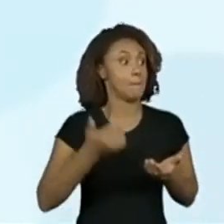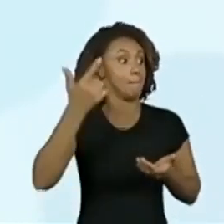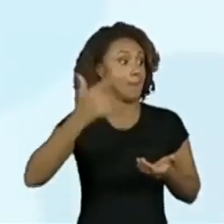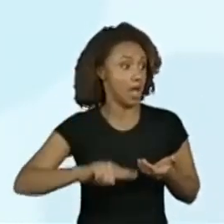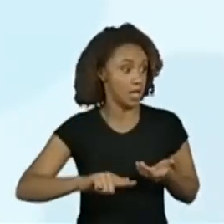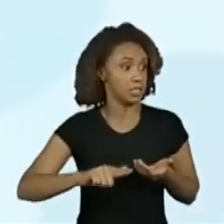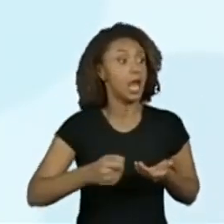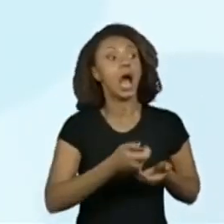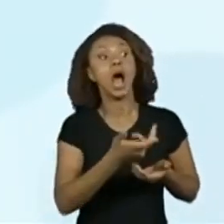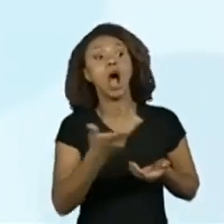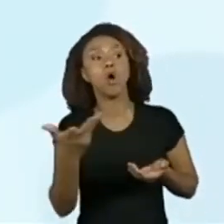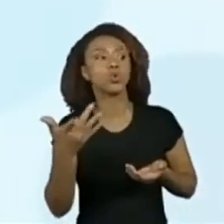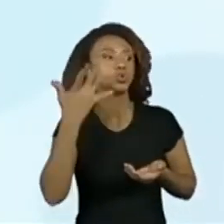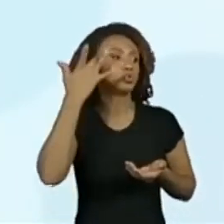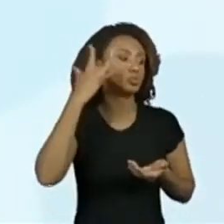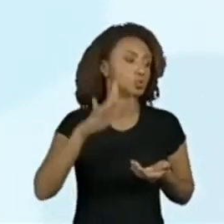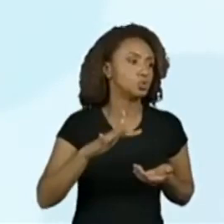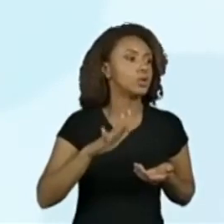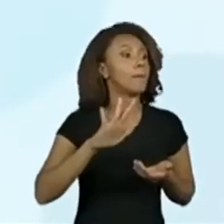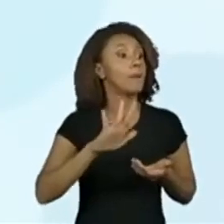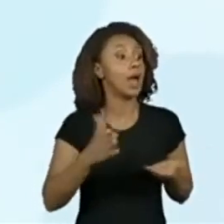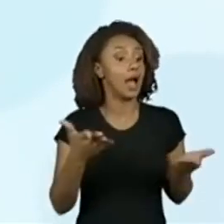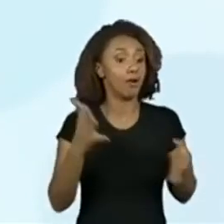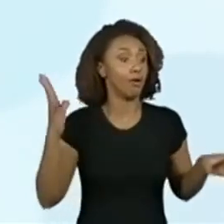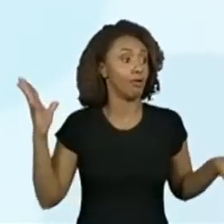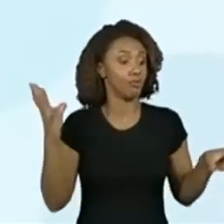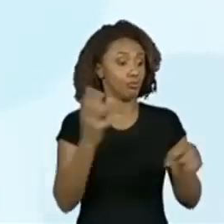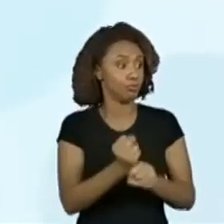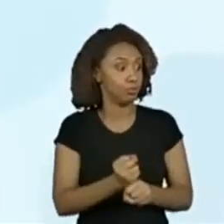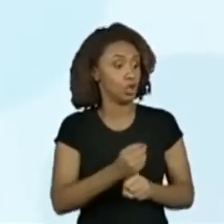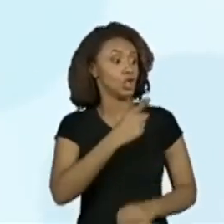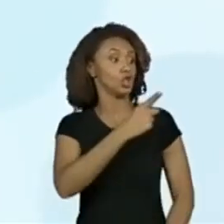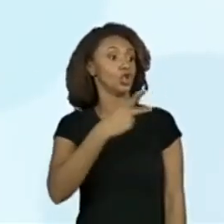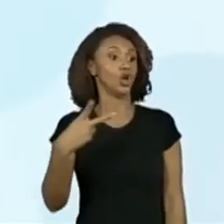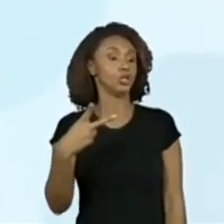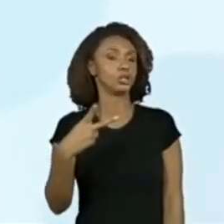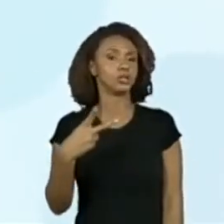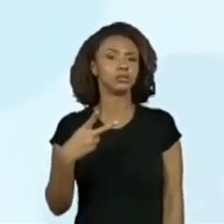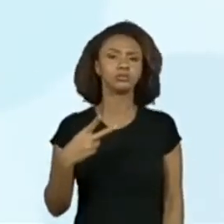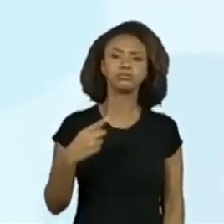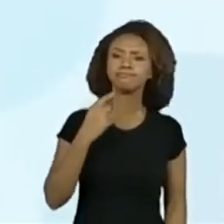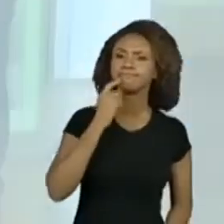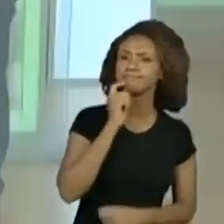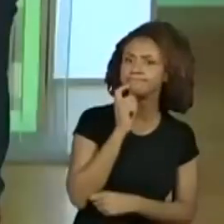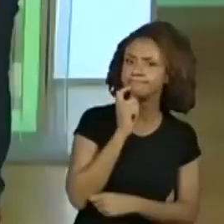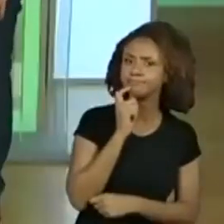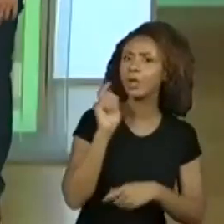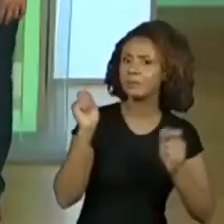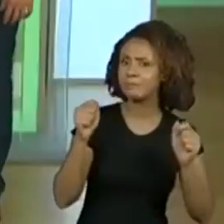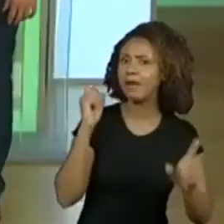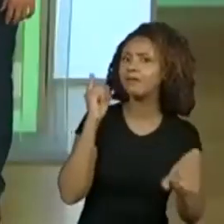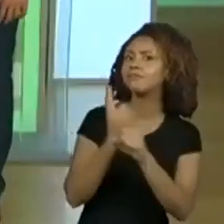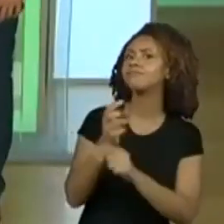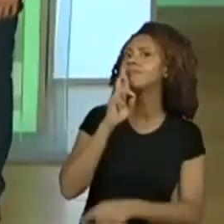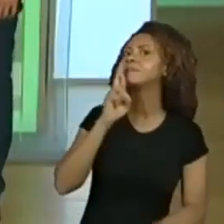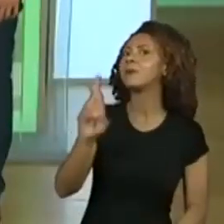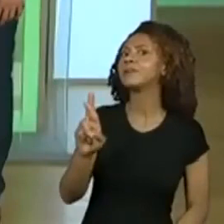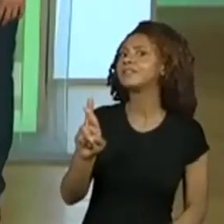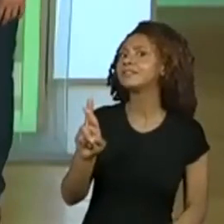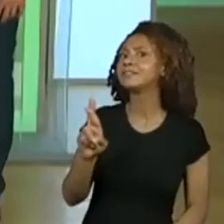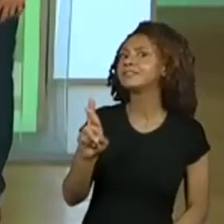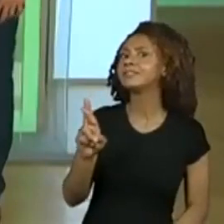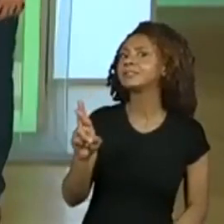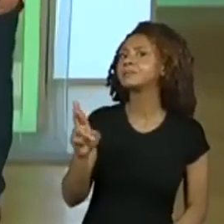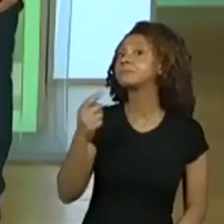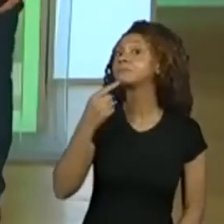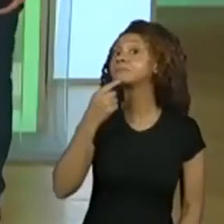carrinhos só observando aí o enunciado nós podemos encontrar a resposta da pergunta feita que que vocês